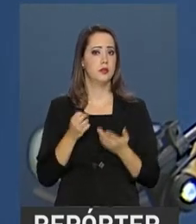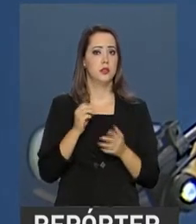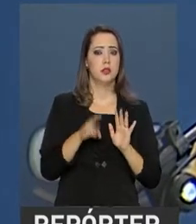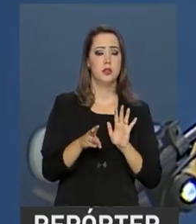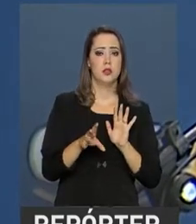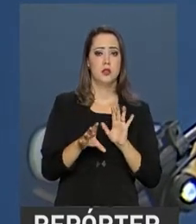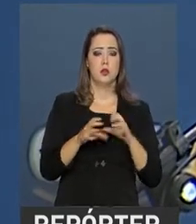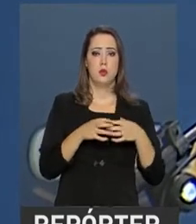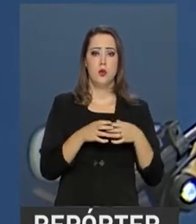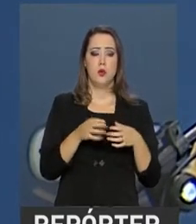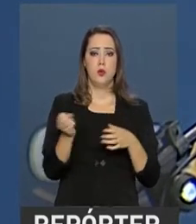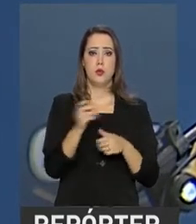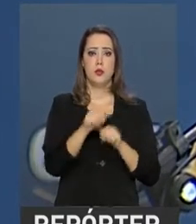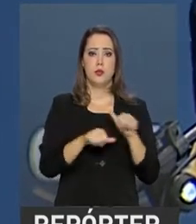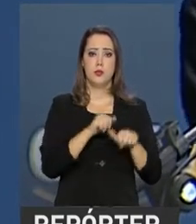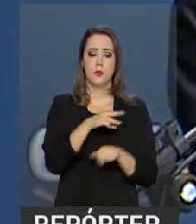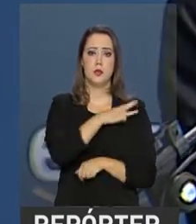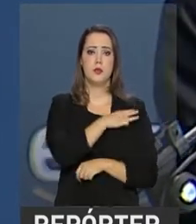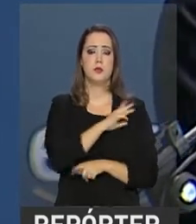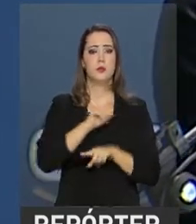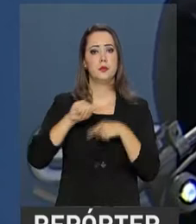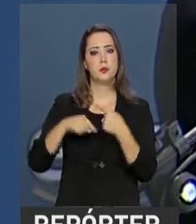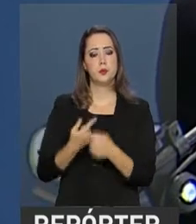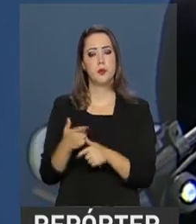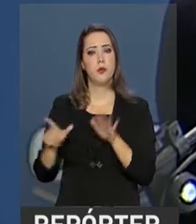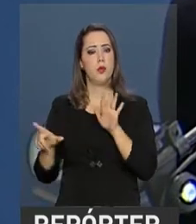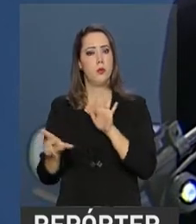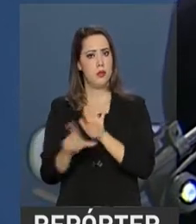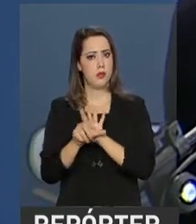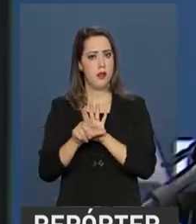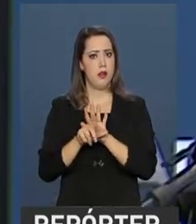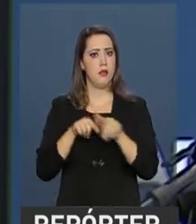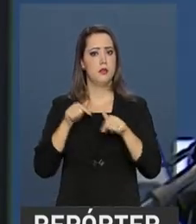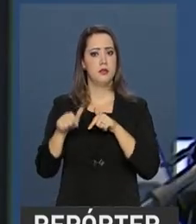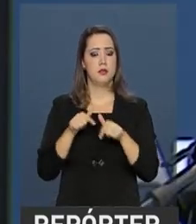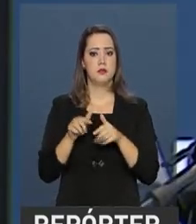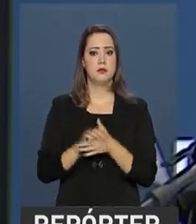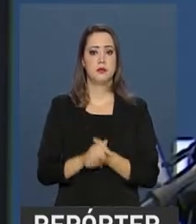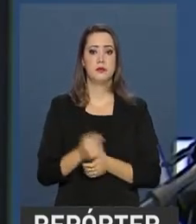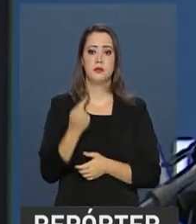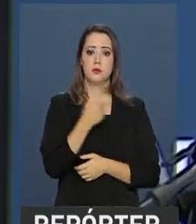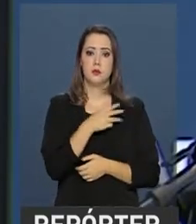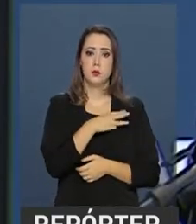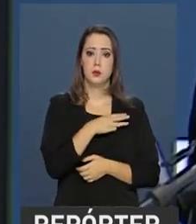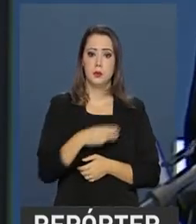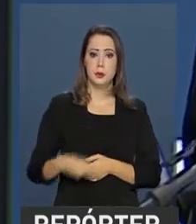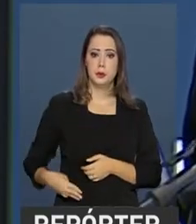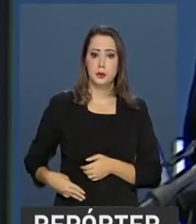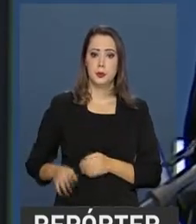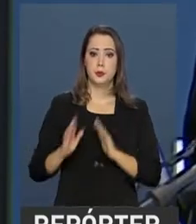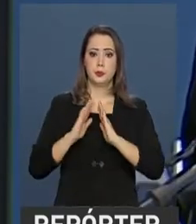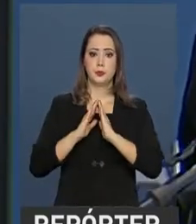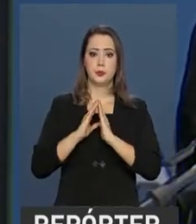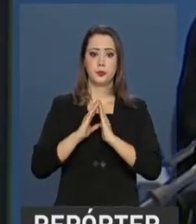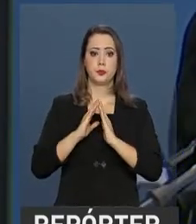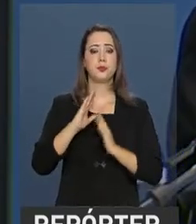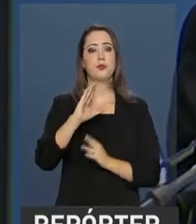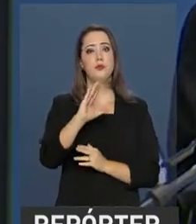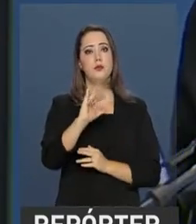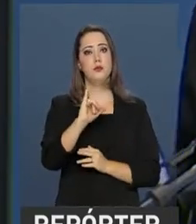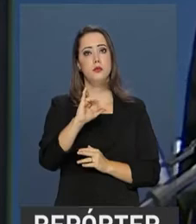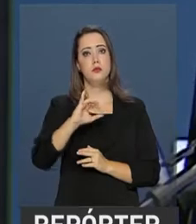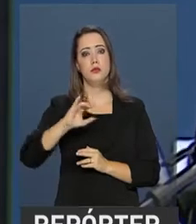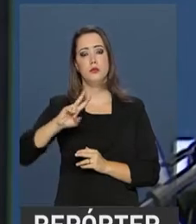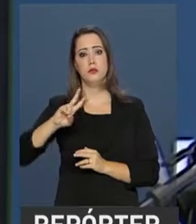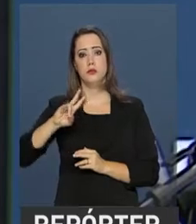do ensino médio. Ao depois, fizemos a modernização trabalhista. O ministro da Casa Civil da Presidência, Eliseu Padilha,